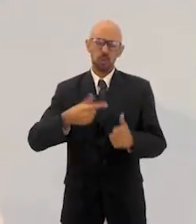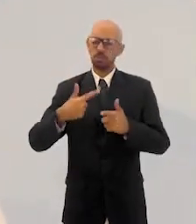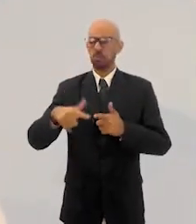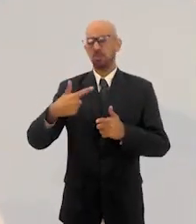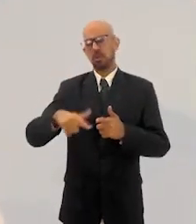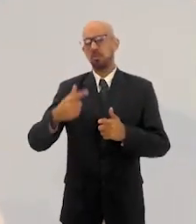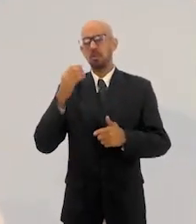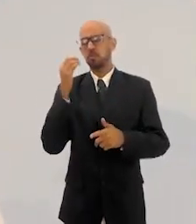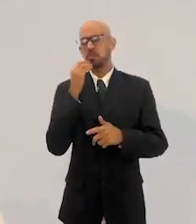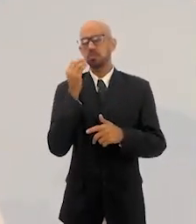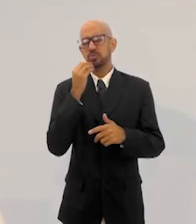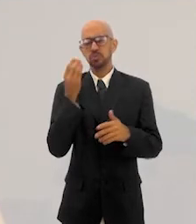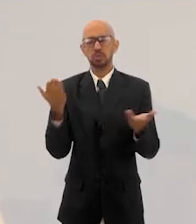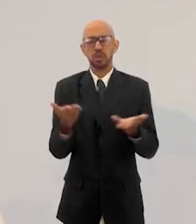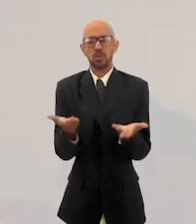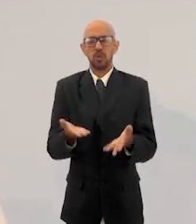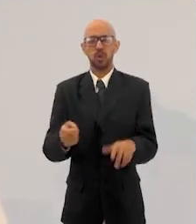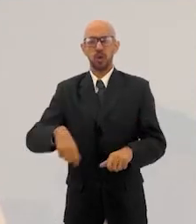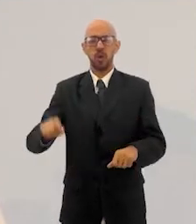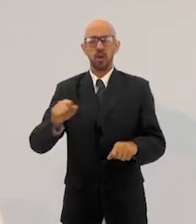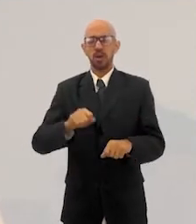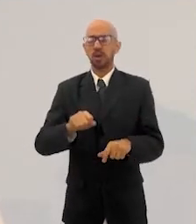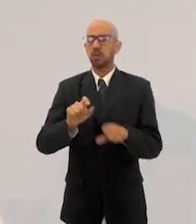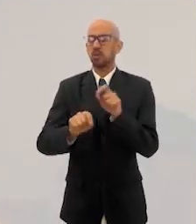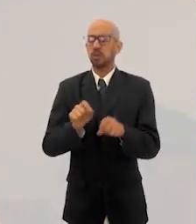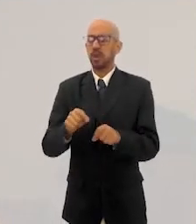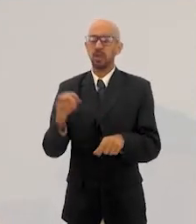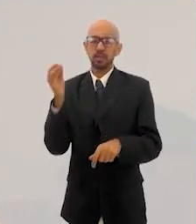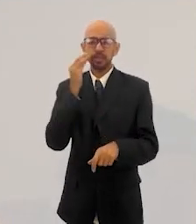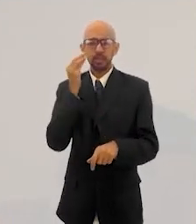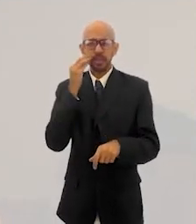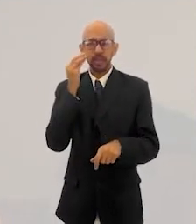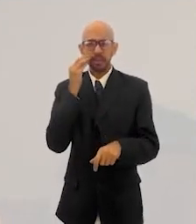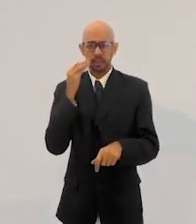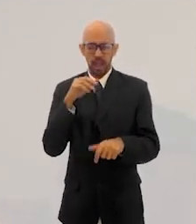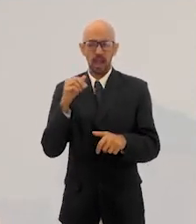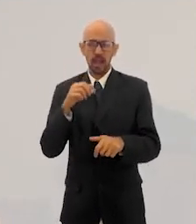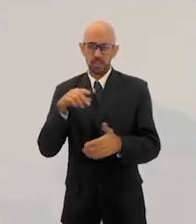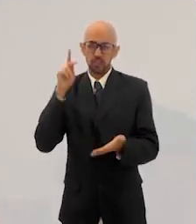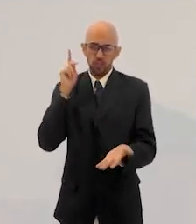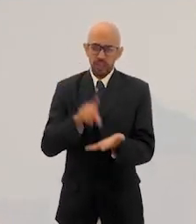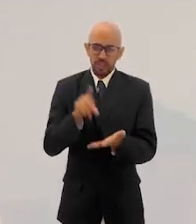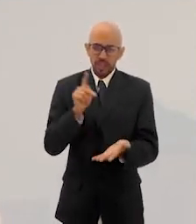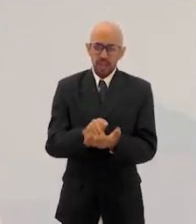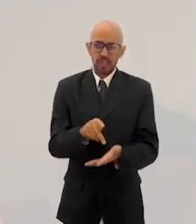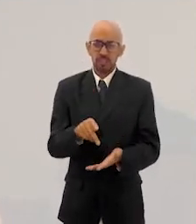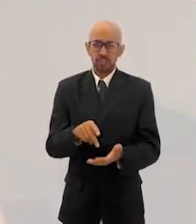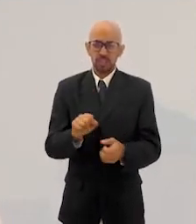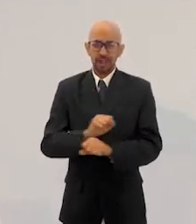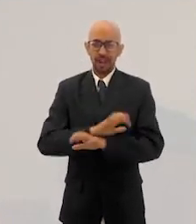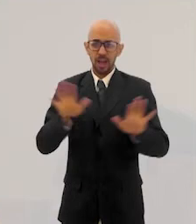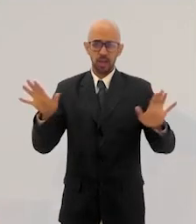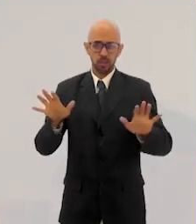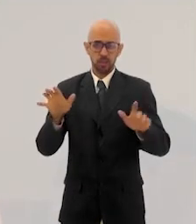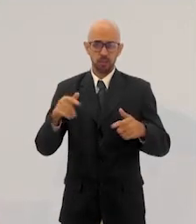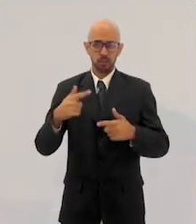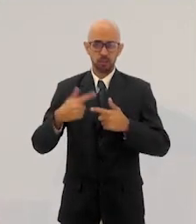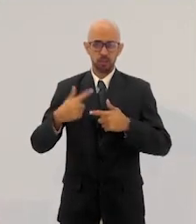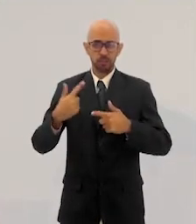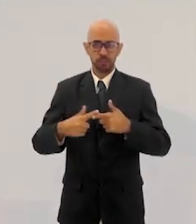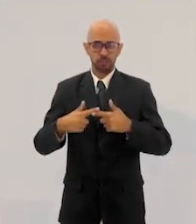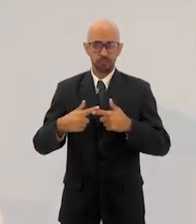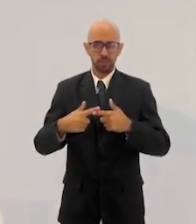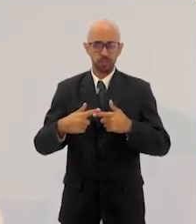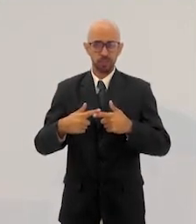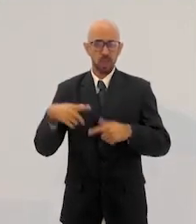arriscar e abraçar isso de forma mais honesta, até porque nossas opções estão ficando